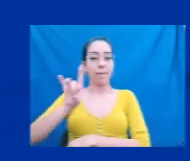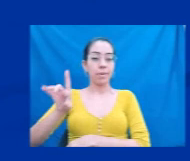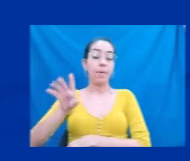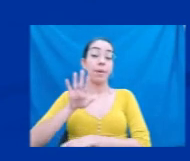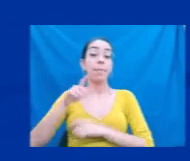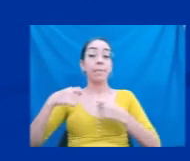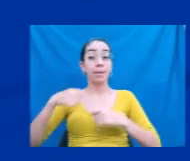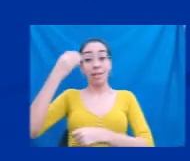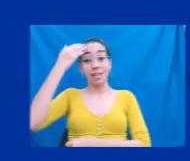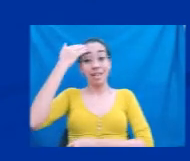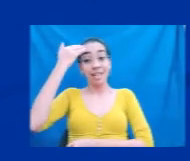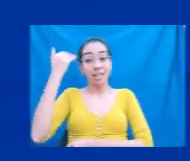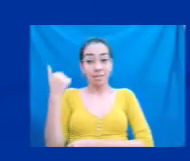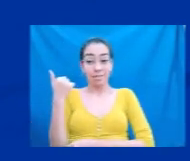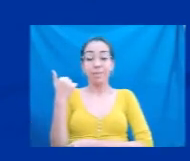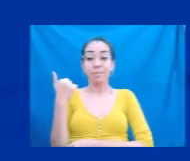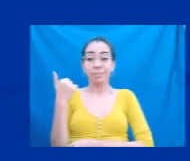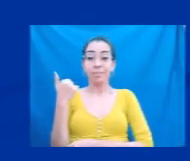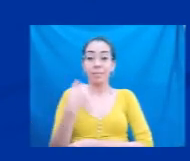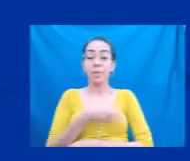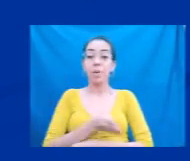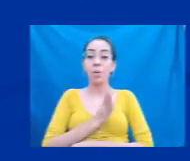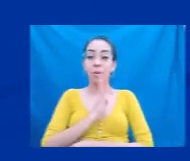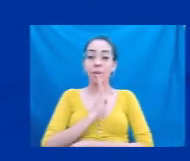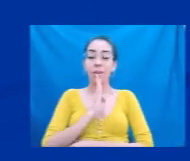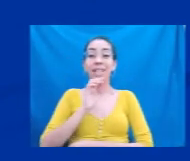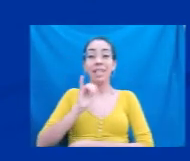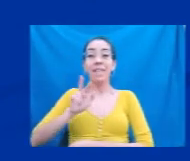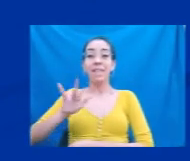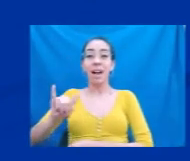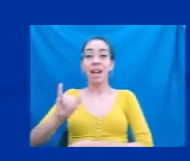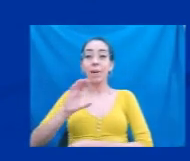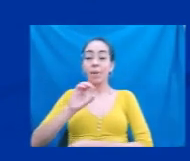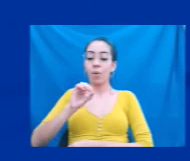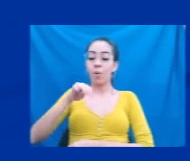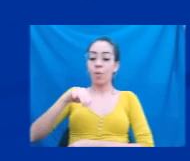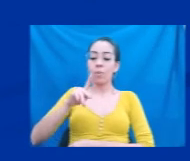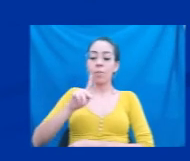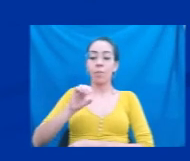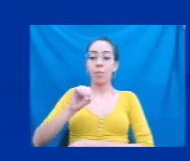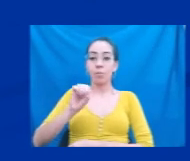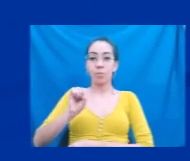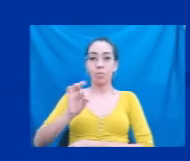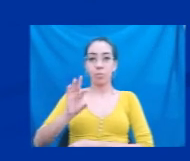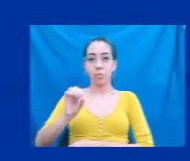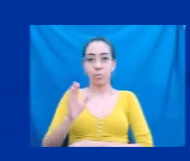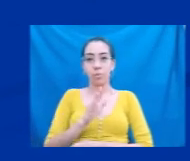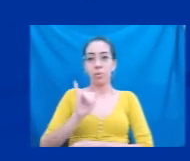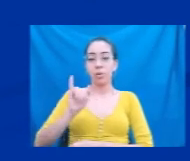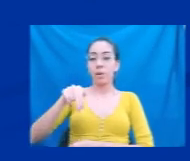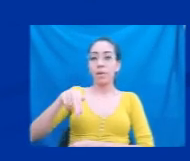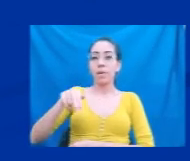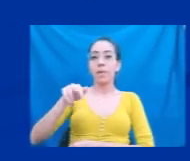à inflamabilidade, né? Qual é o grau, né, de inflamabilidade que eu tenho daquele produto.